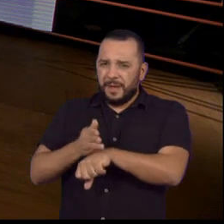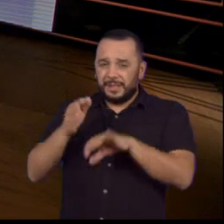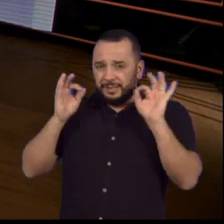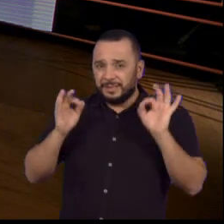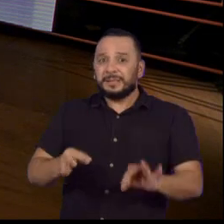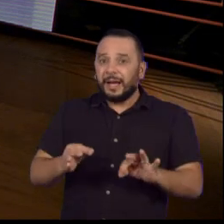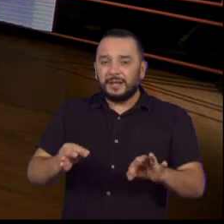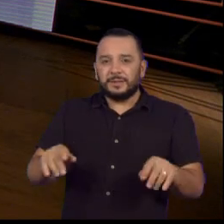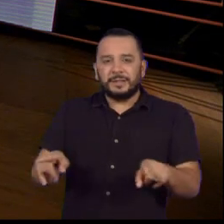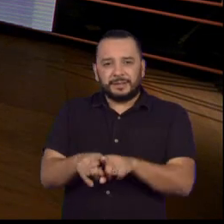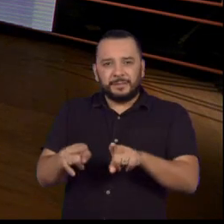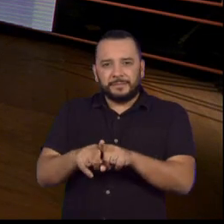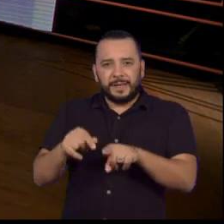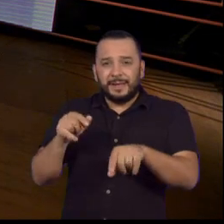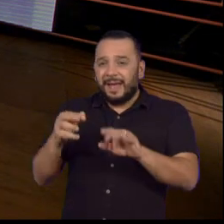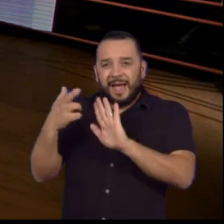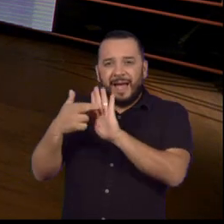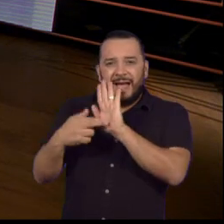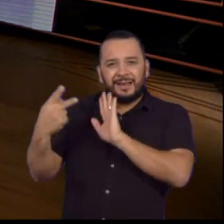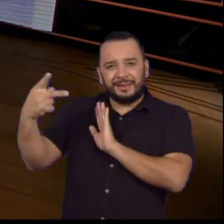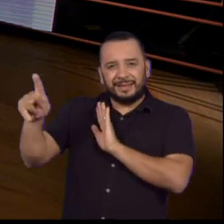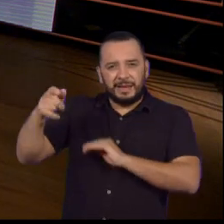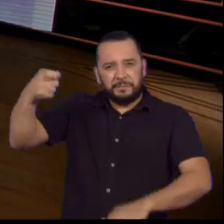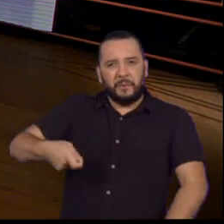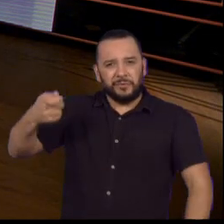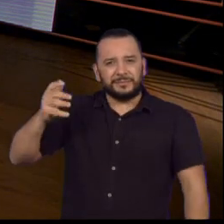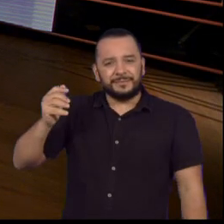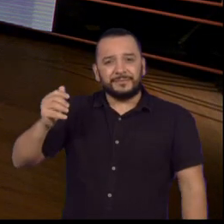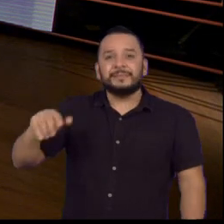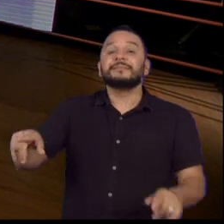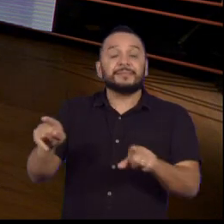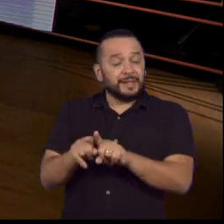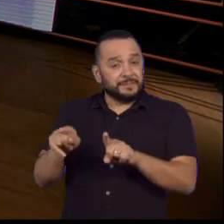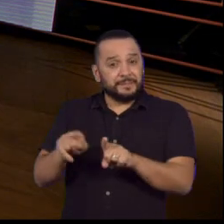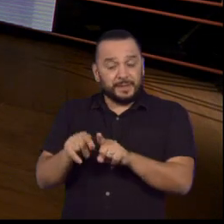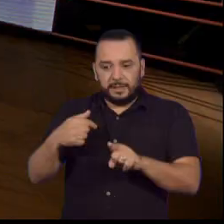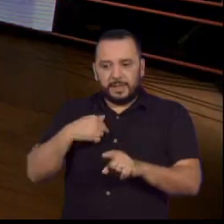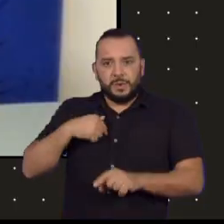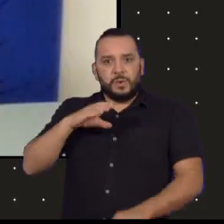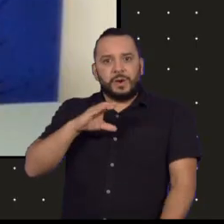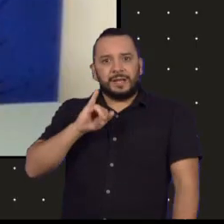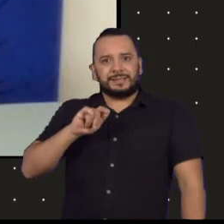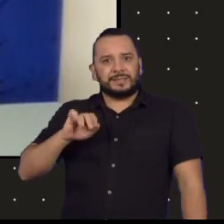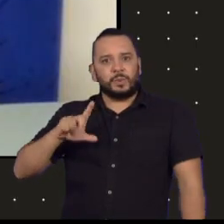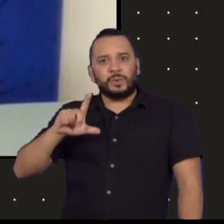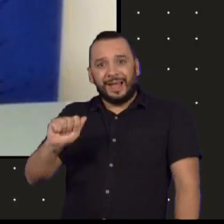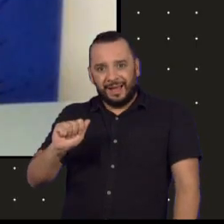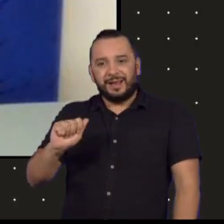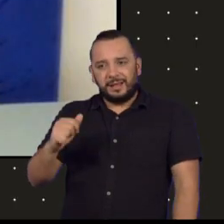disciplina e desse silêncio e dessa autoridade,